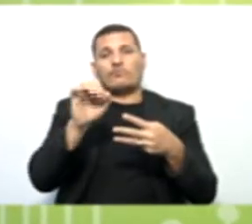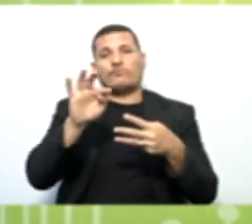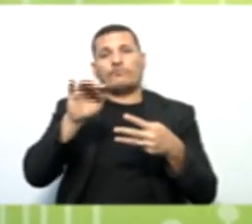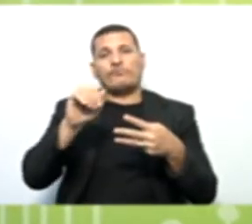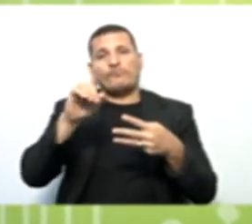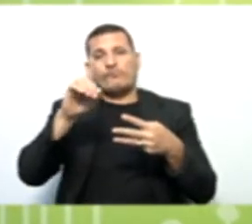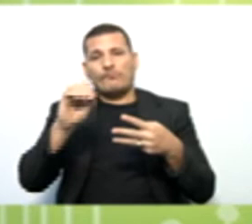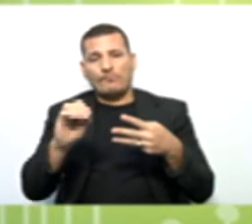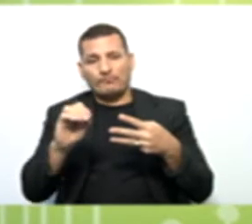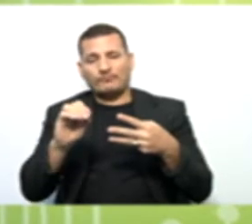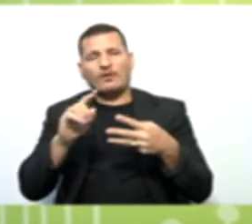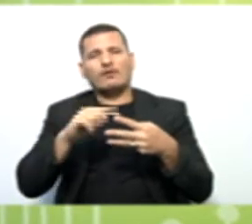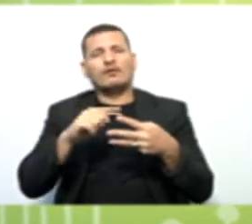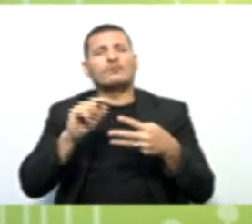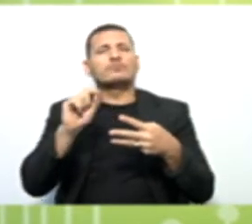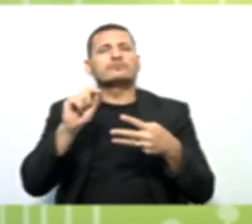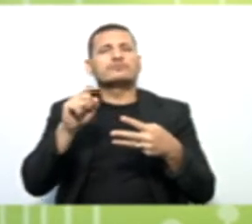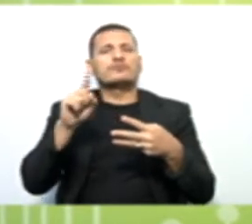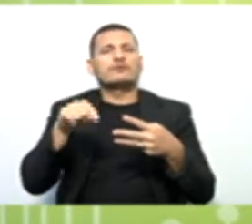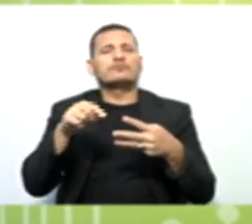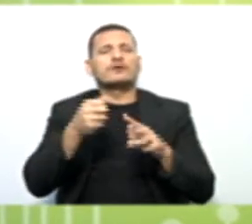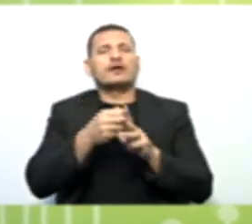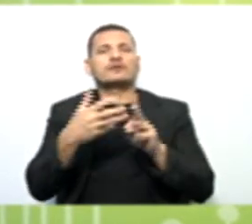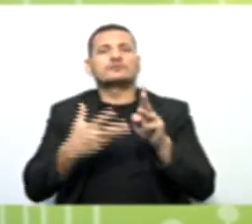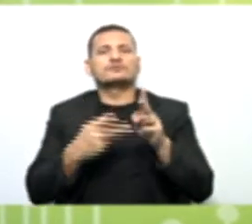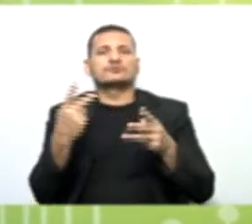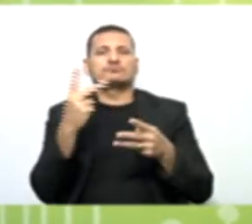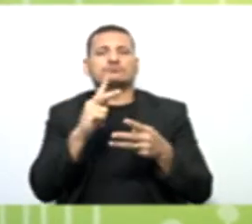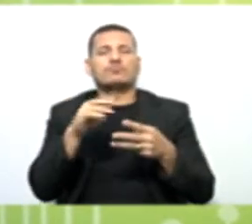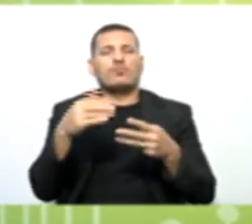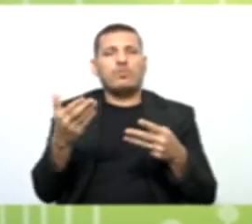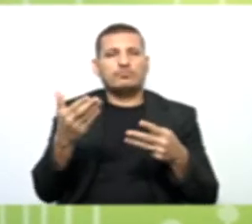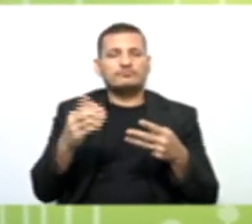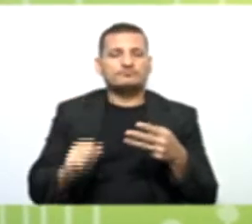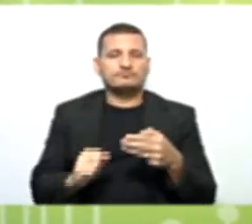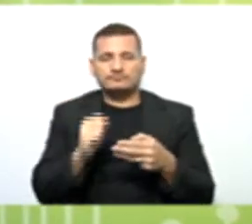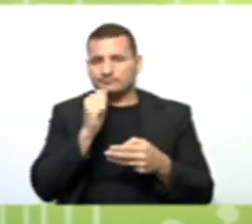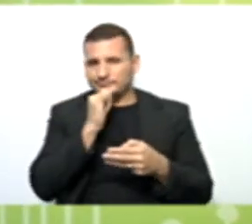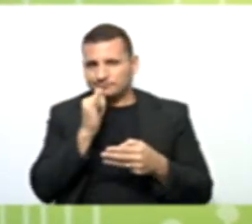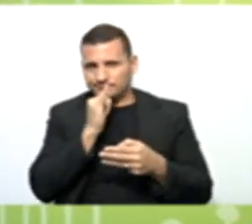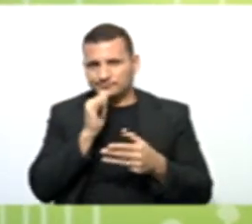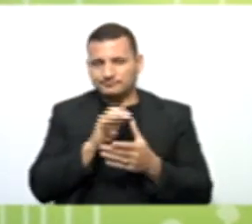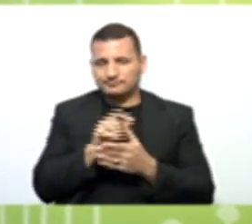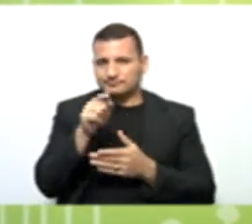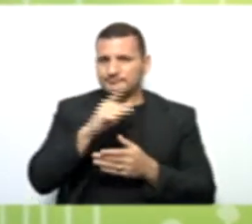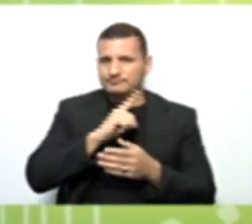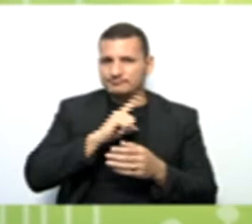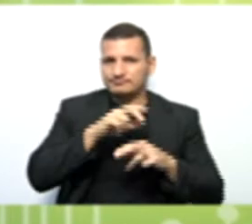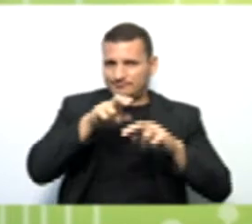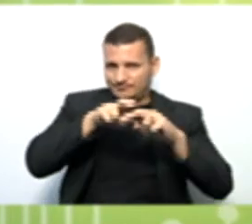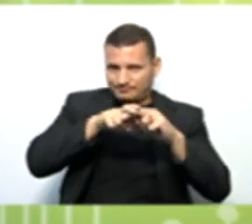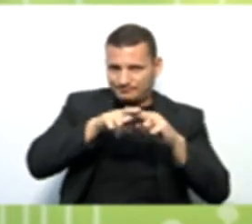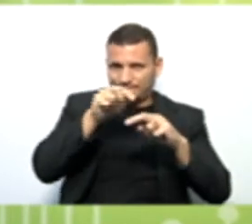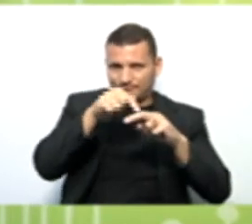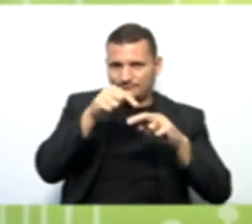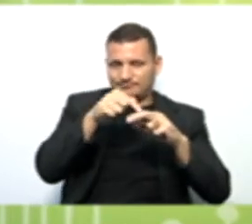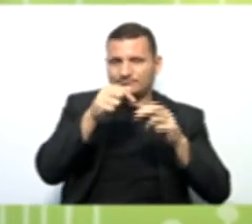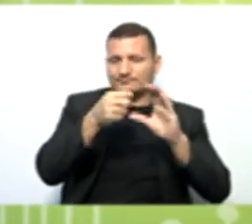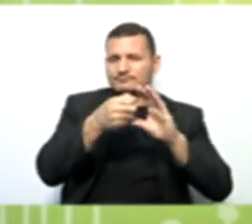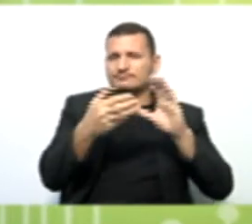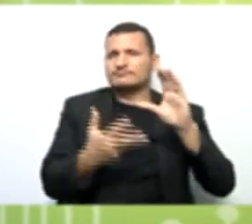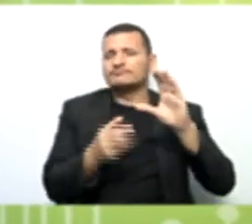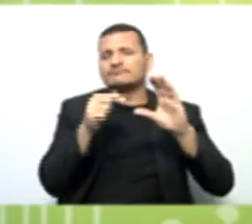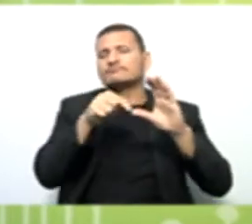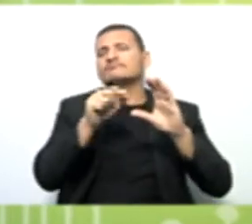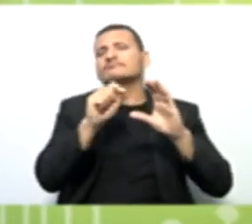do atributo desse objeto, o valor da característica. Como assim, professor? Você tem o seu objeto cadeira. Uma característica dessa